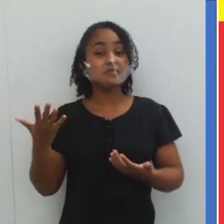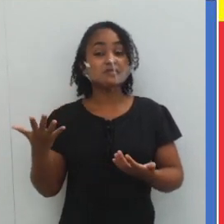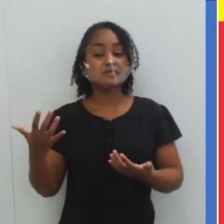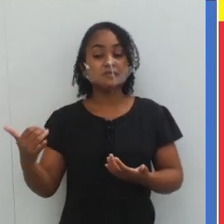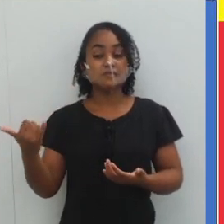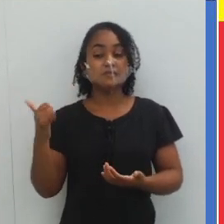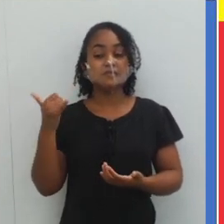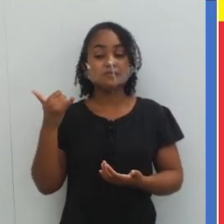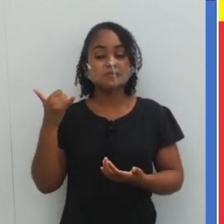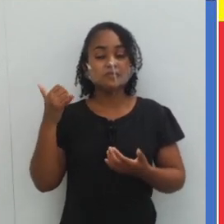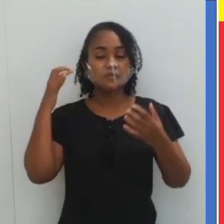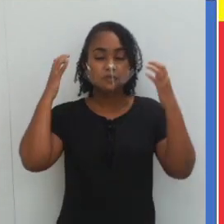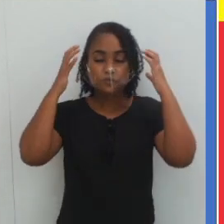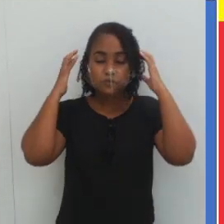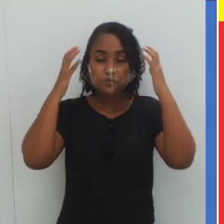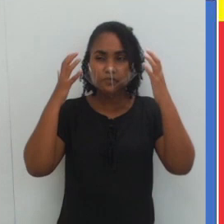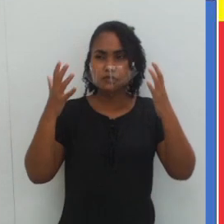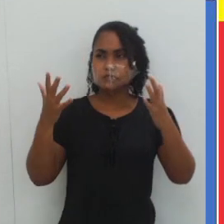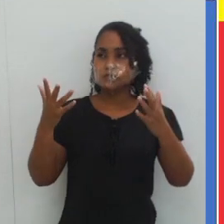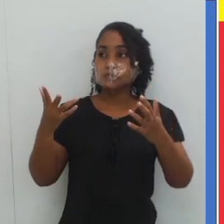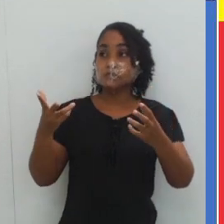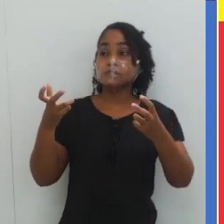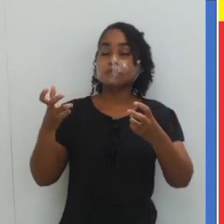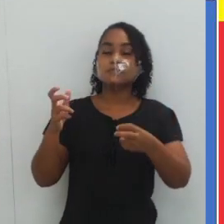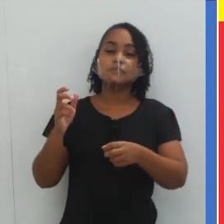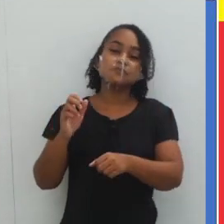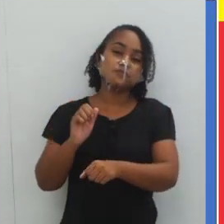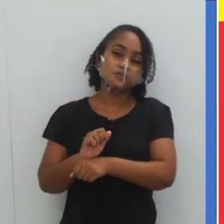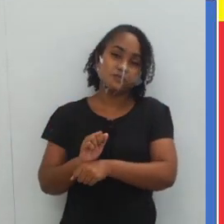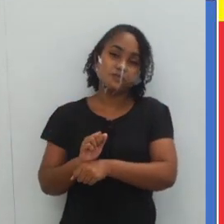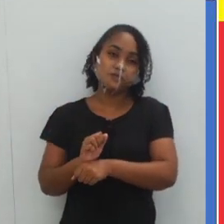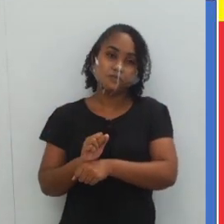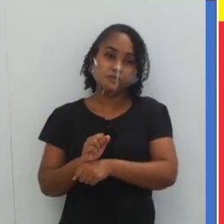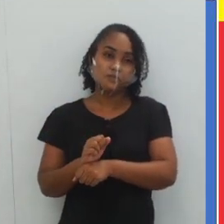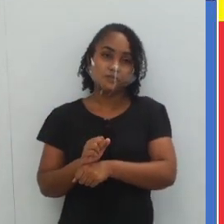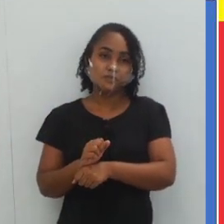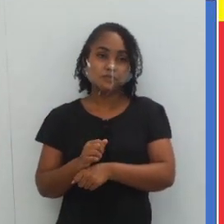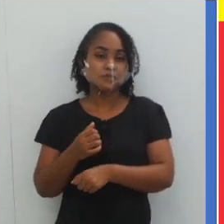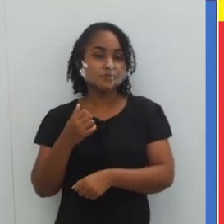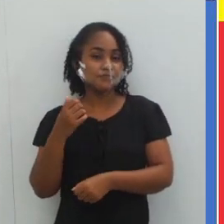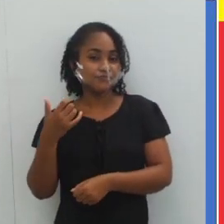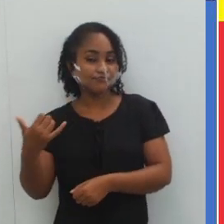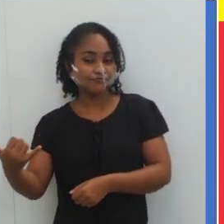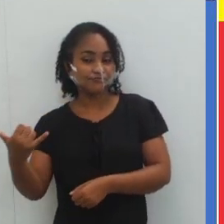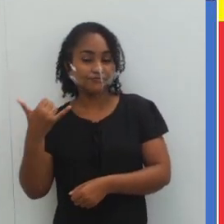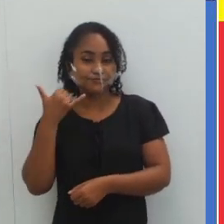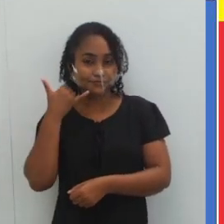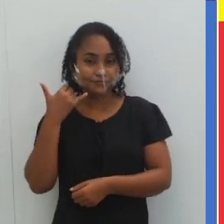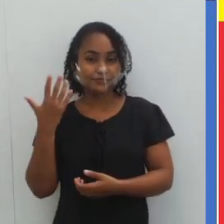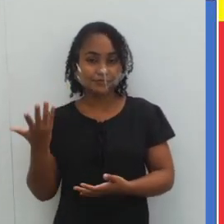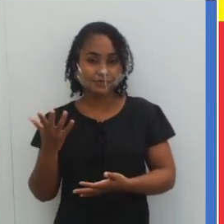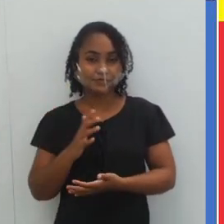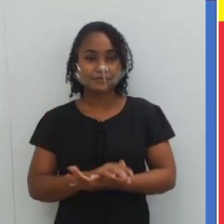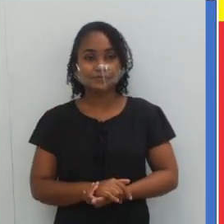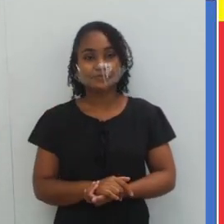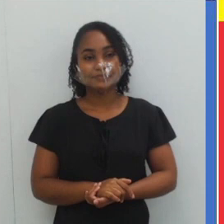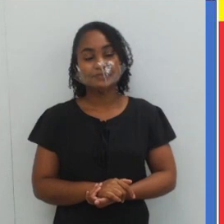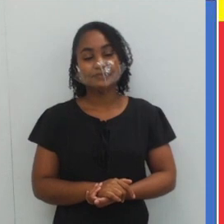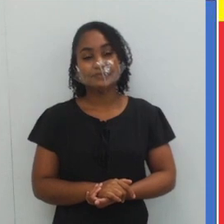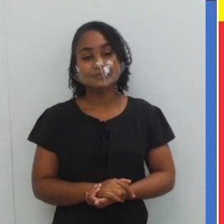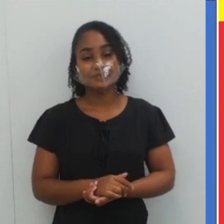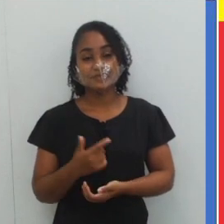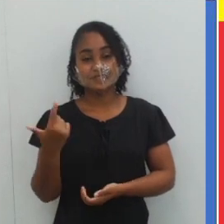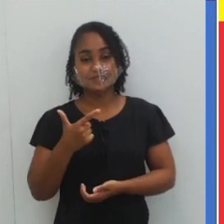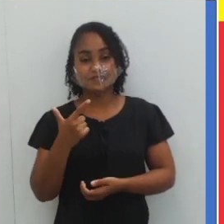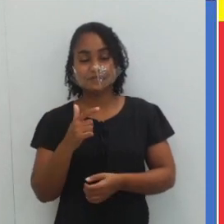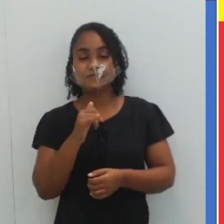eu estava lavando o meu cabelo. De repente, por isso, eu não consegui te atender. Vê o próximo exemplo